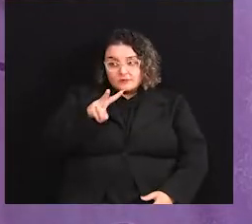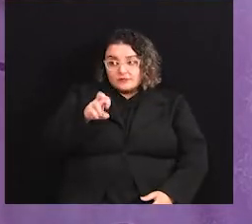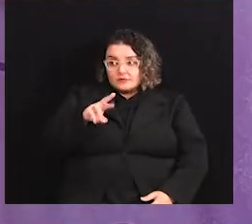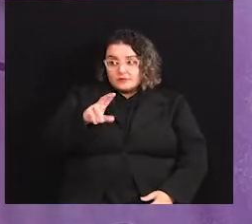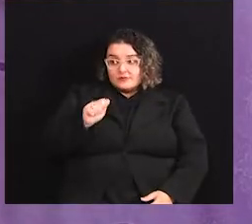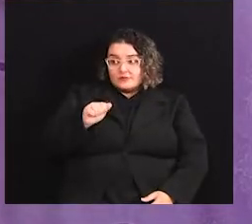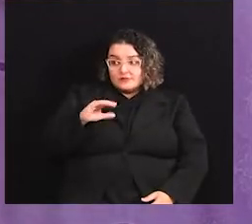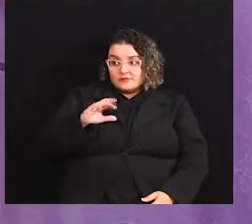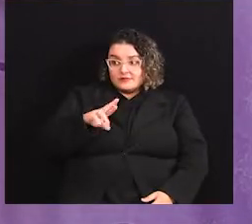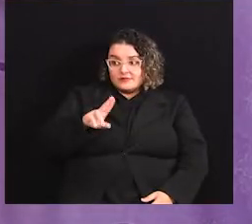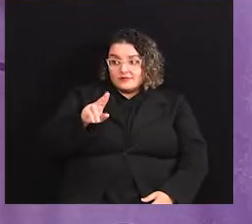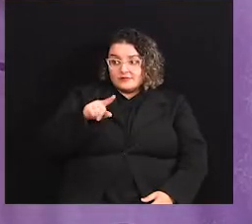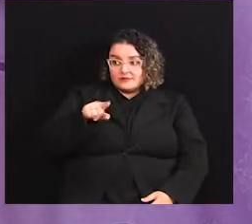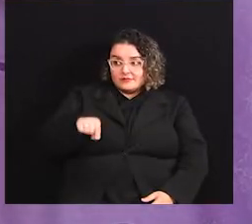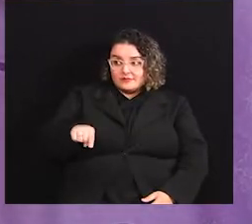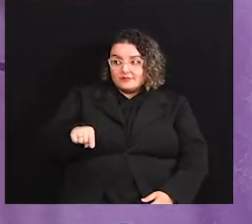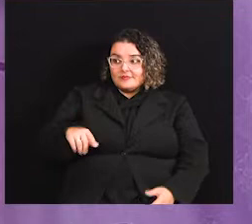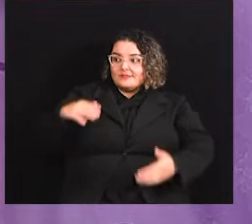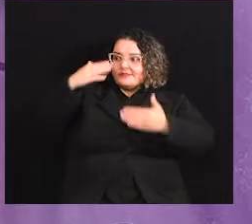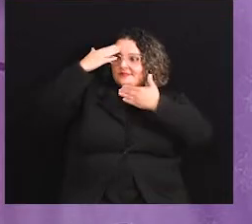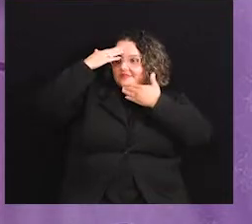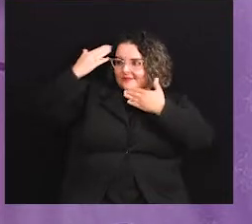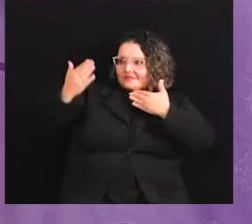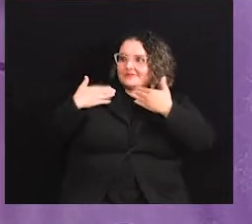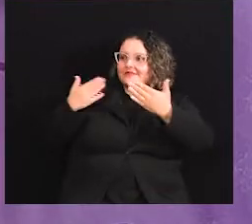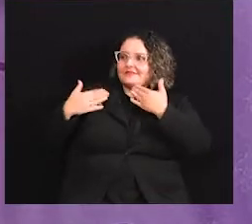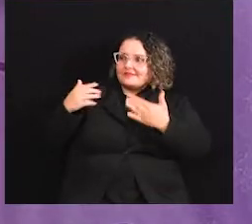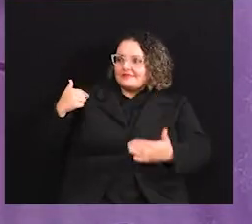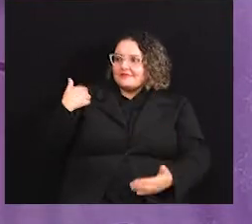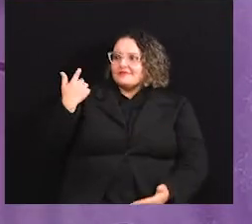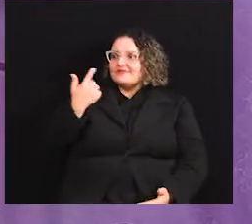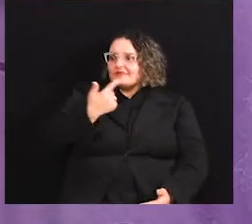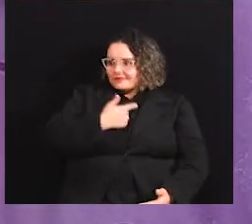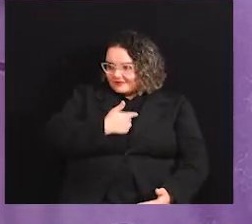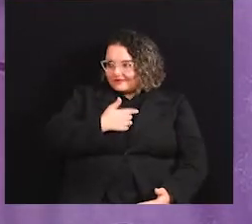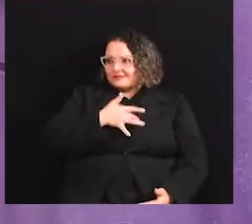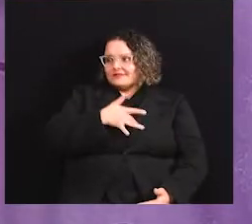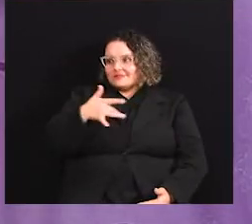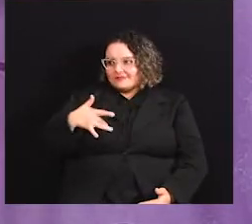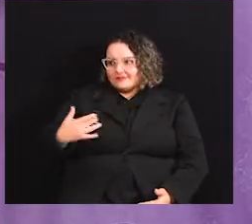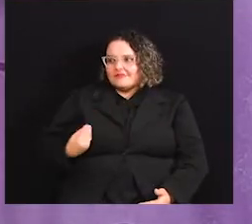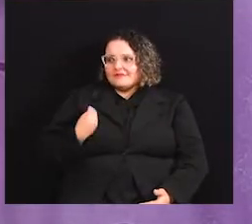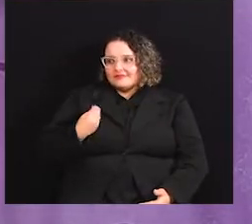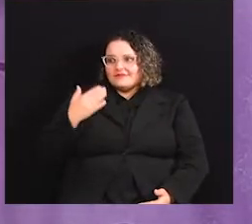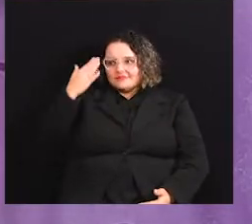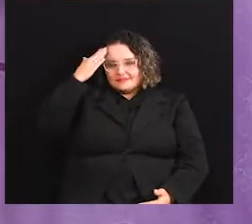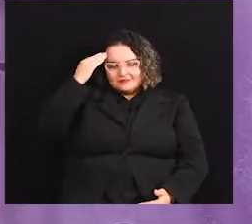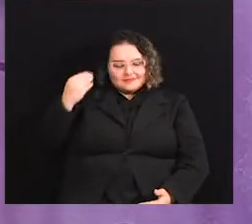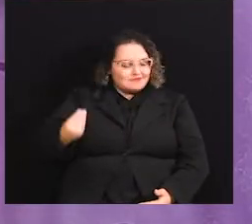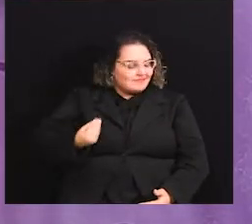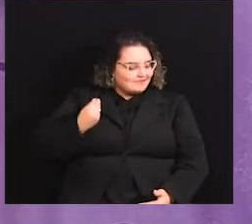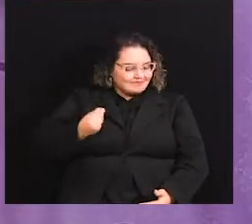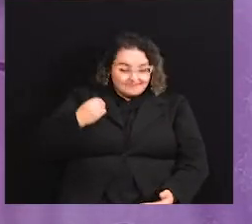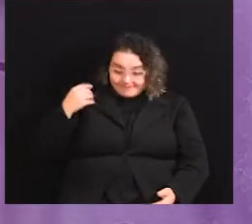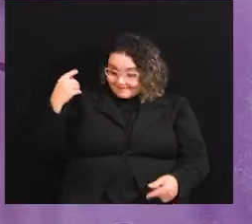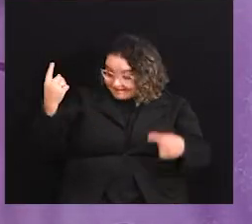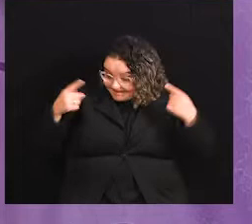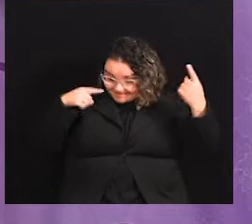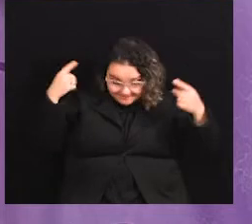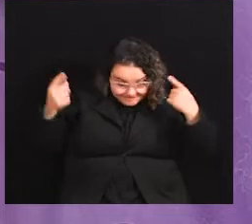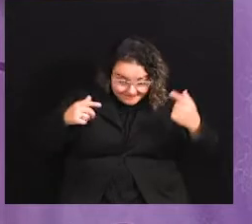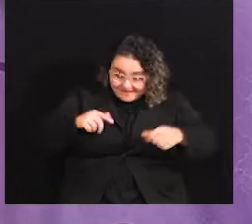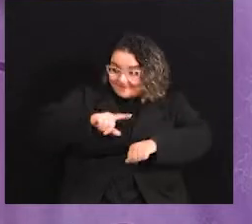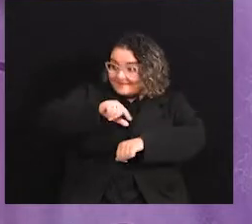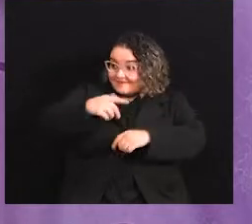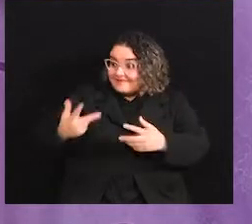de começar o nosso bate-papo, muito obrigada por falar aqui com a gente do Saúde é Vida. A gente sabe que a sua vida é uma correria, estava